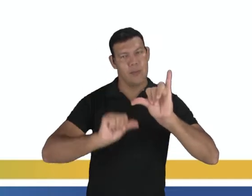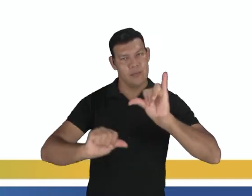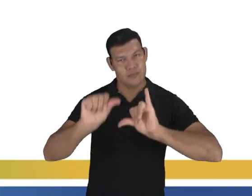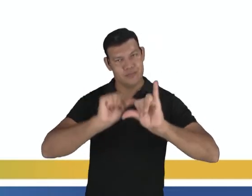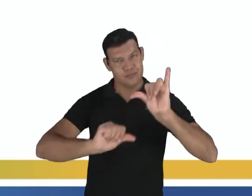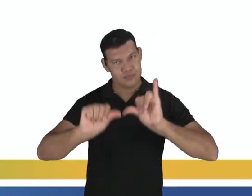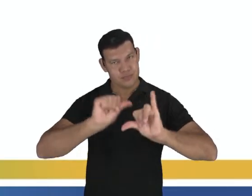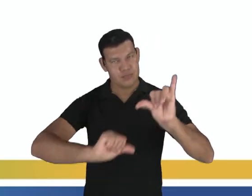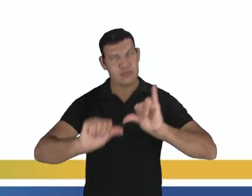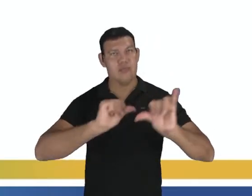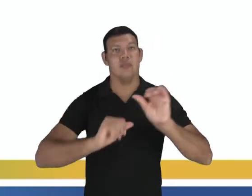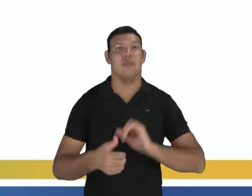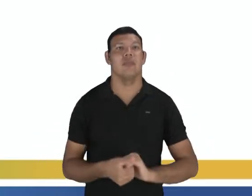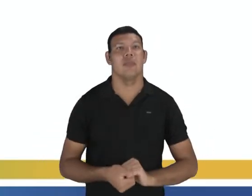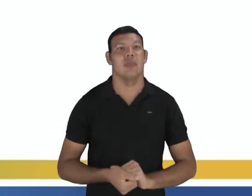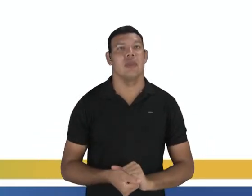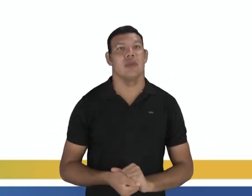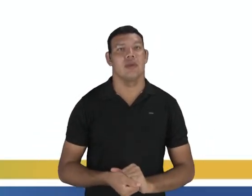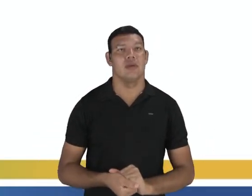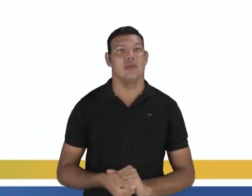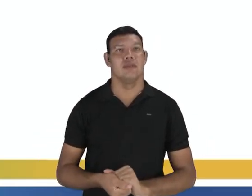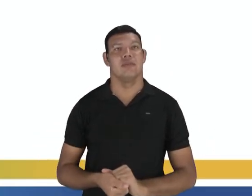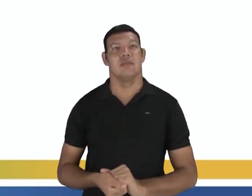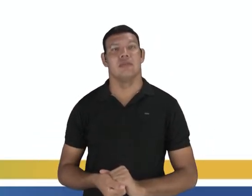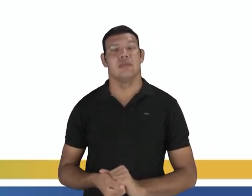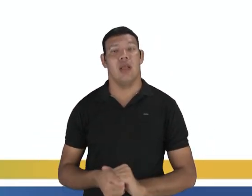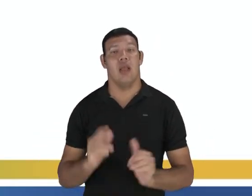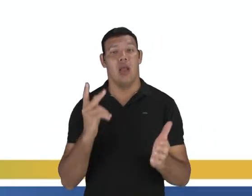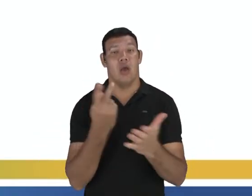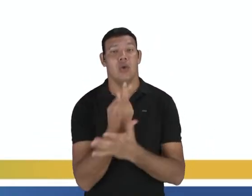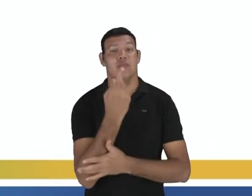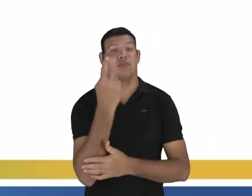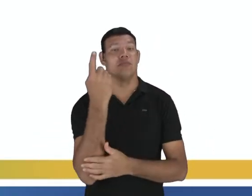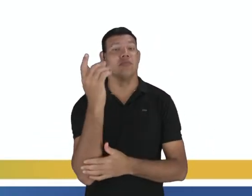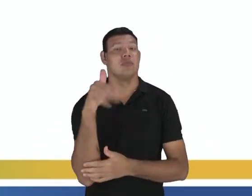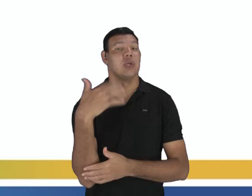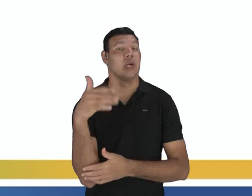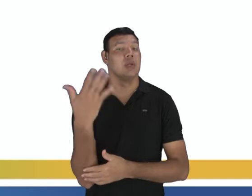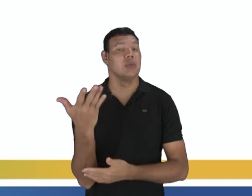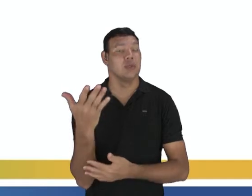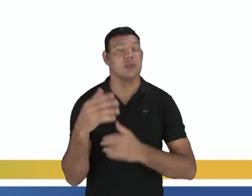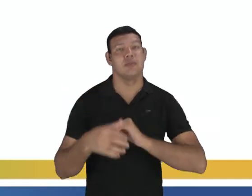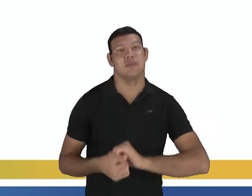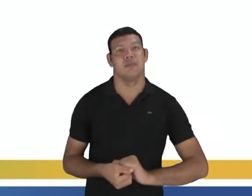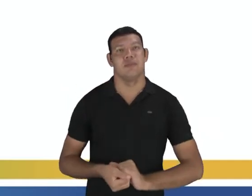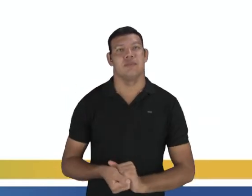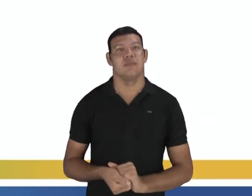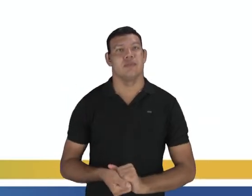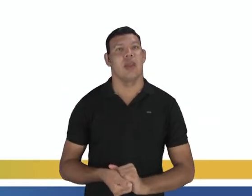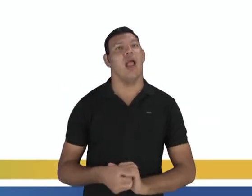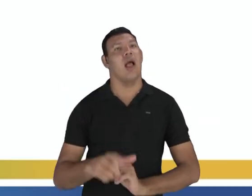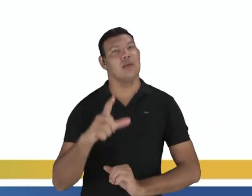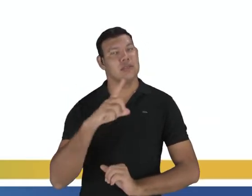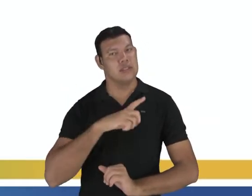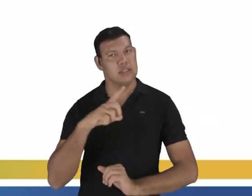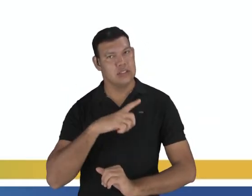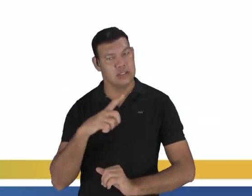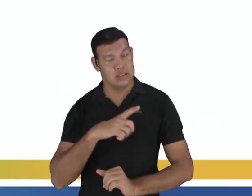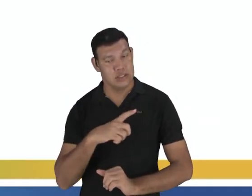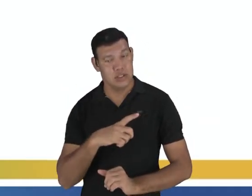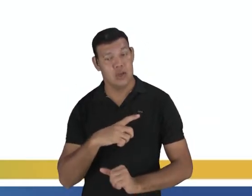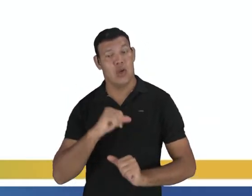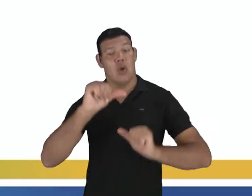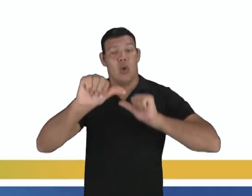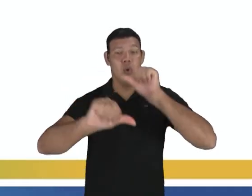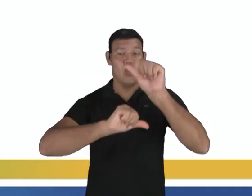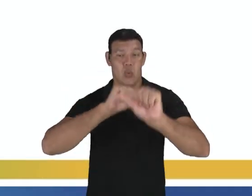Reações químicas ou fenômenos físicos. Quando que acontece? Quando acontece uma mudança na